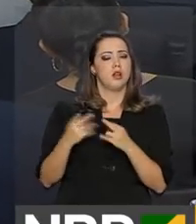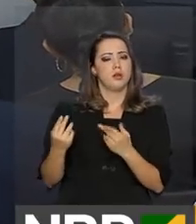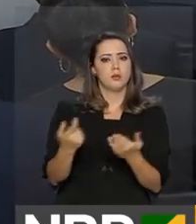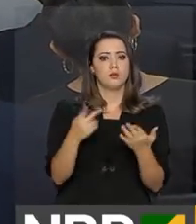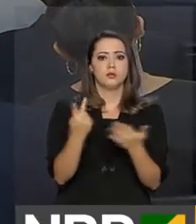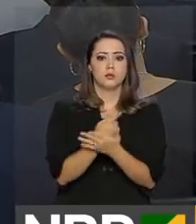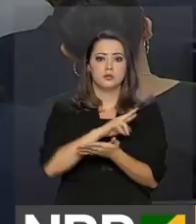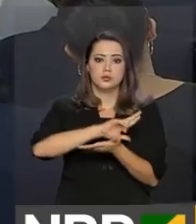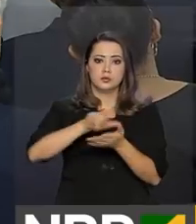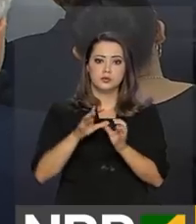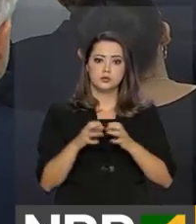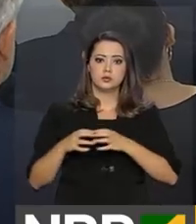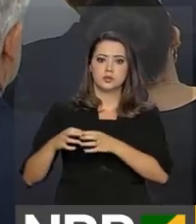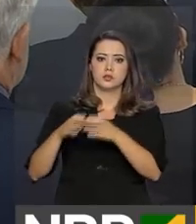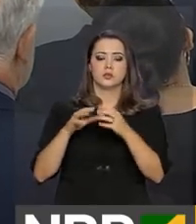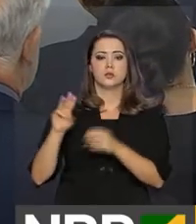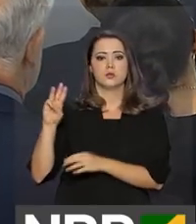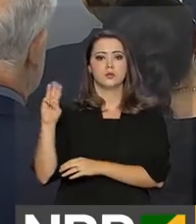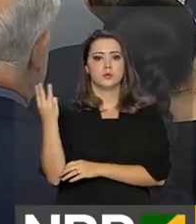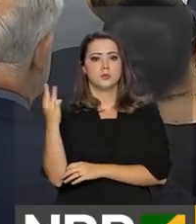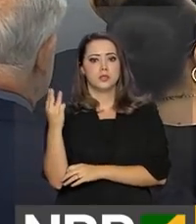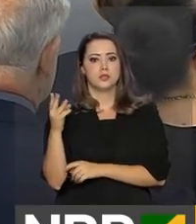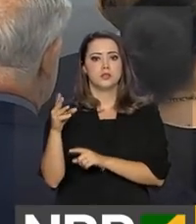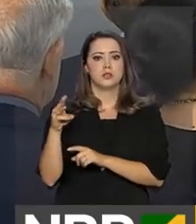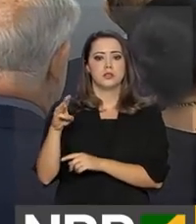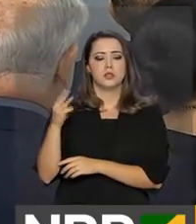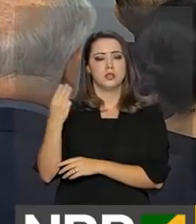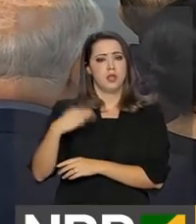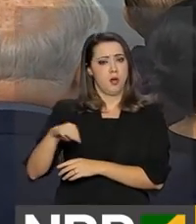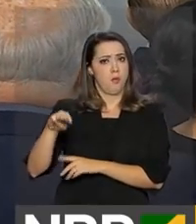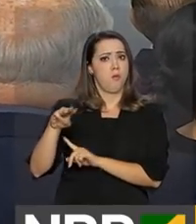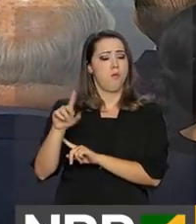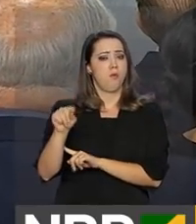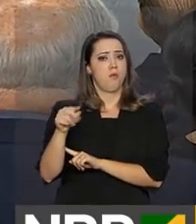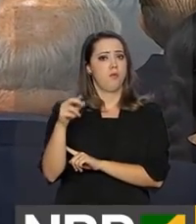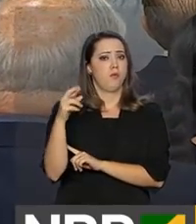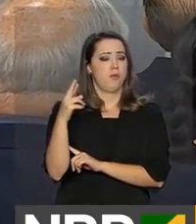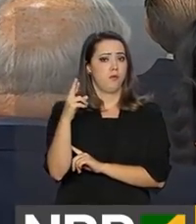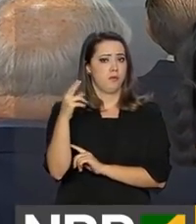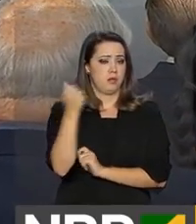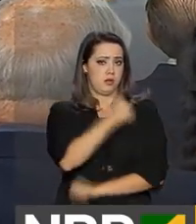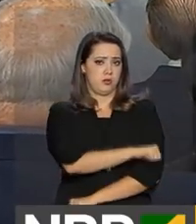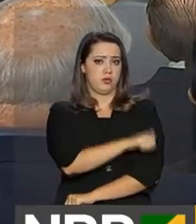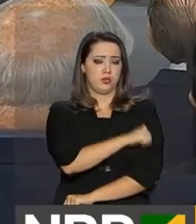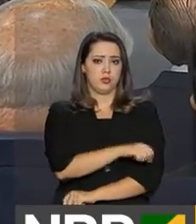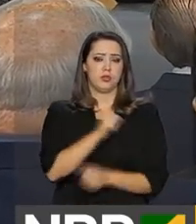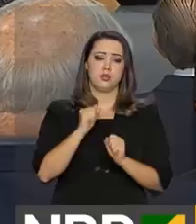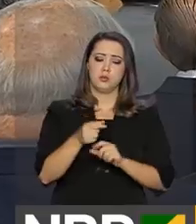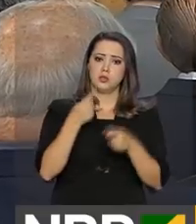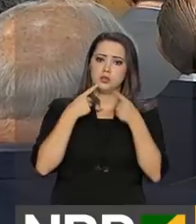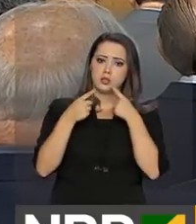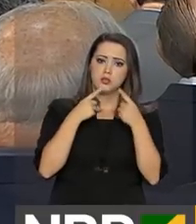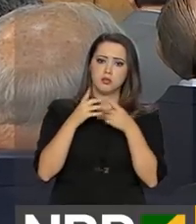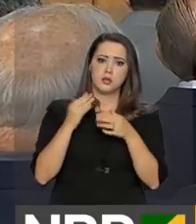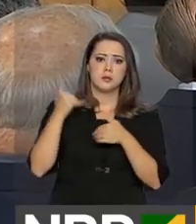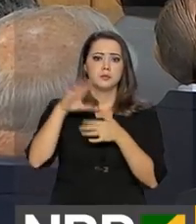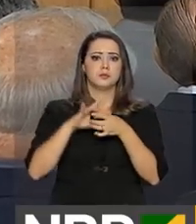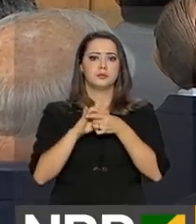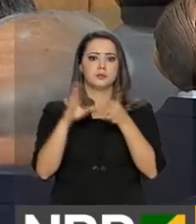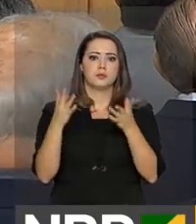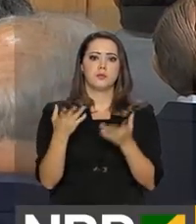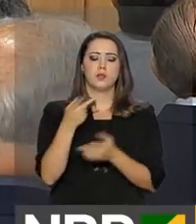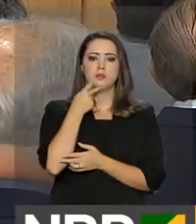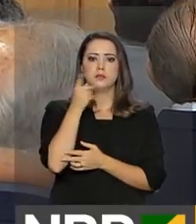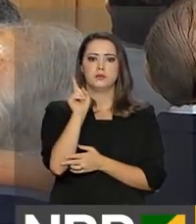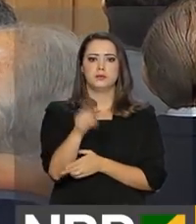várias bancadas do maranhão do rio de janeiro minas gerais e portanto poderia dialogar mais livremente em